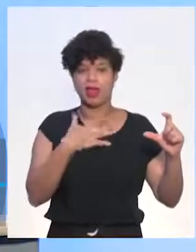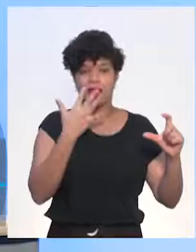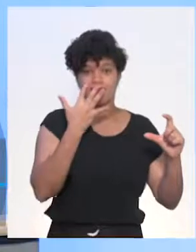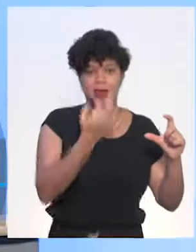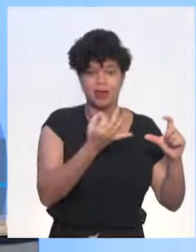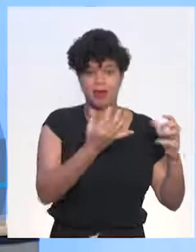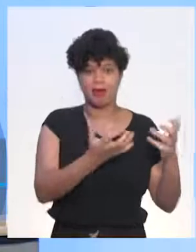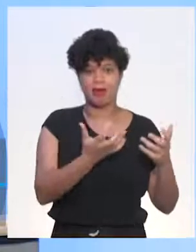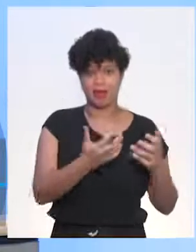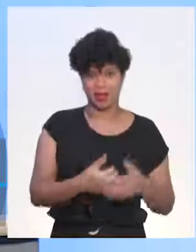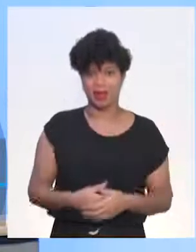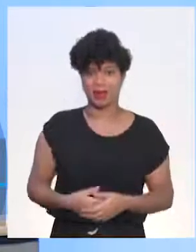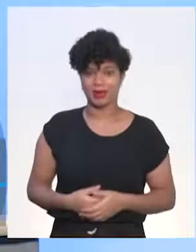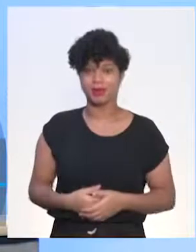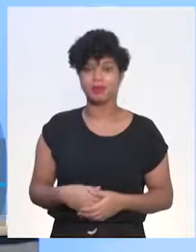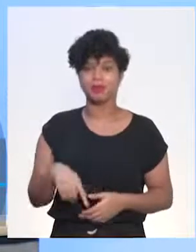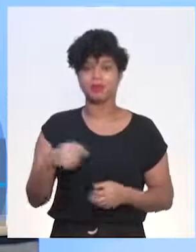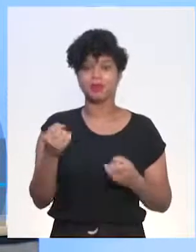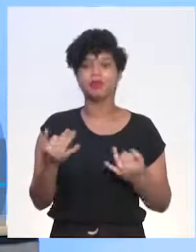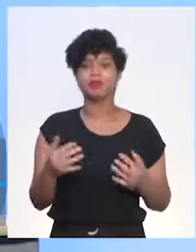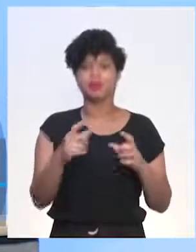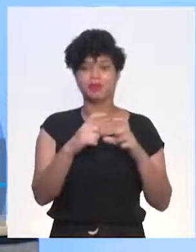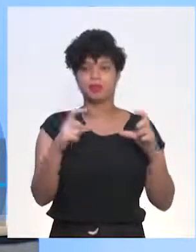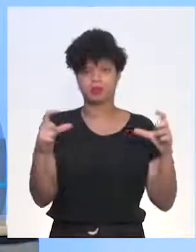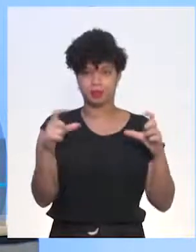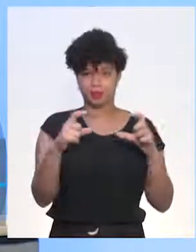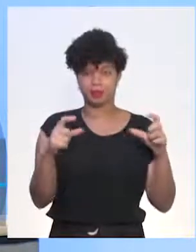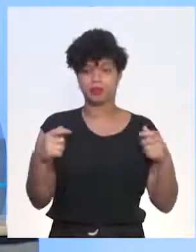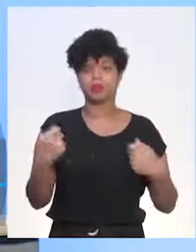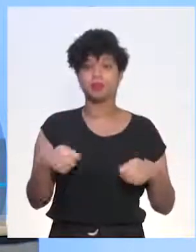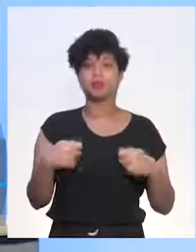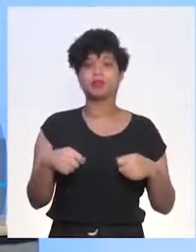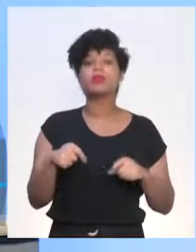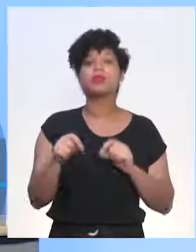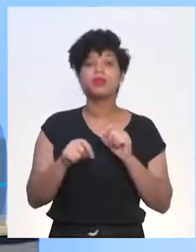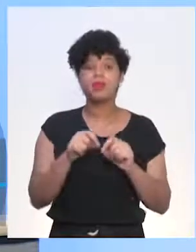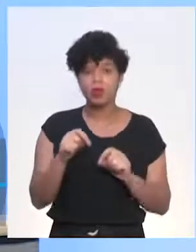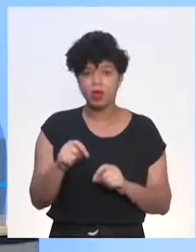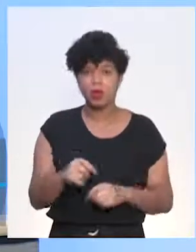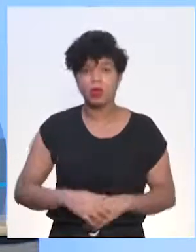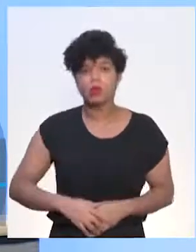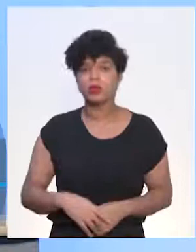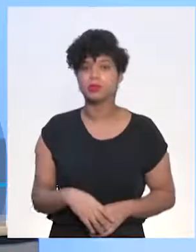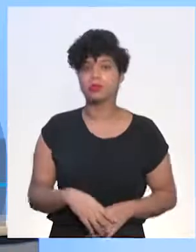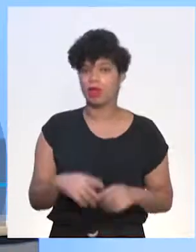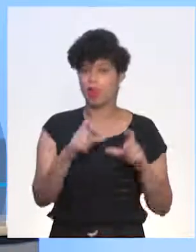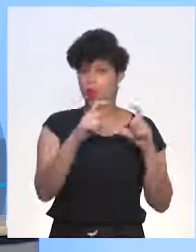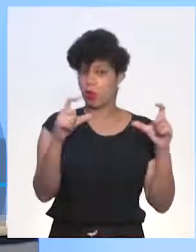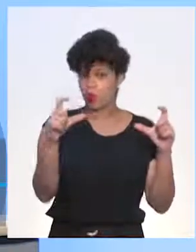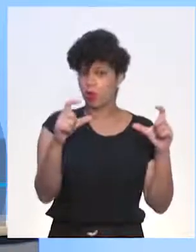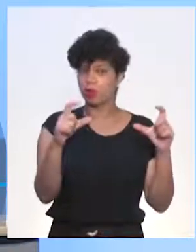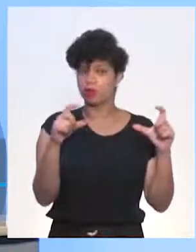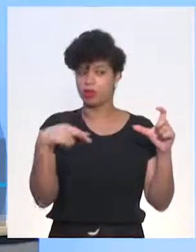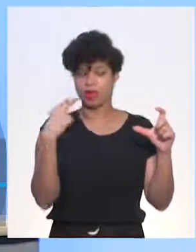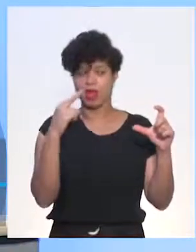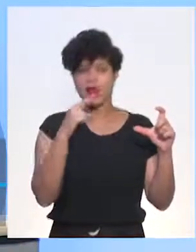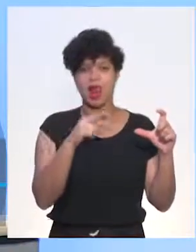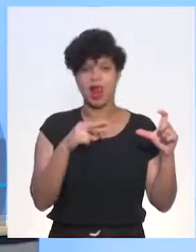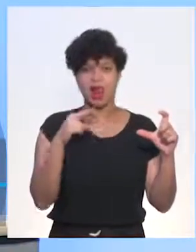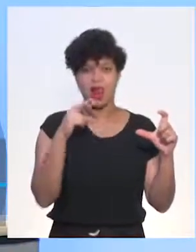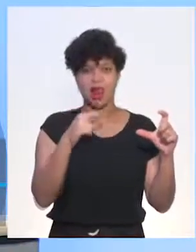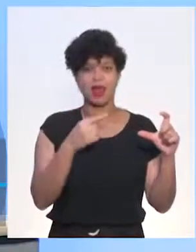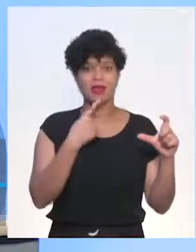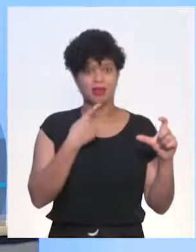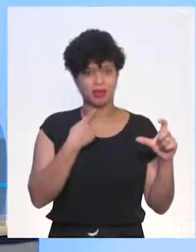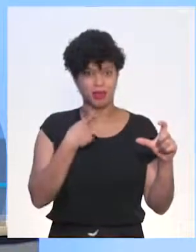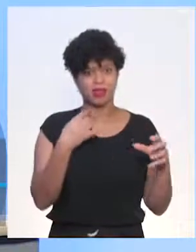esse título, nessa notícia, essa manchete, desculpa, precisa ser algo que chame a atenção, então, do leitor. De